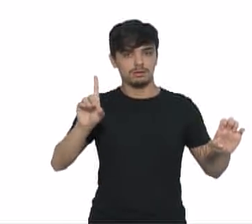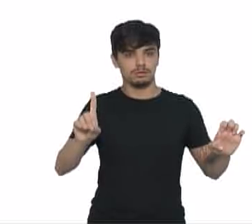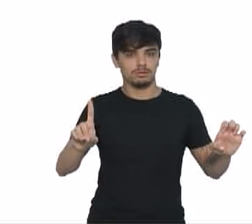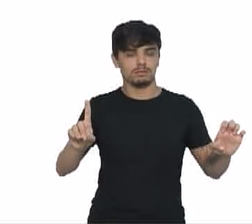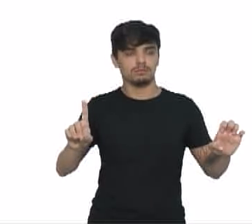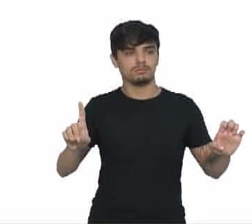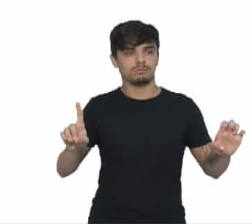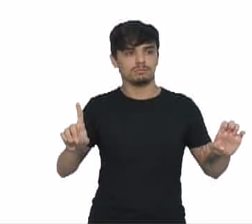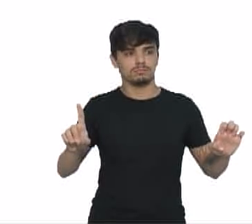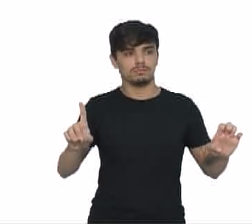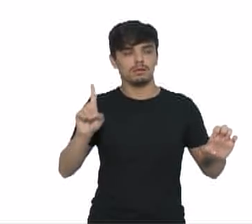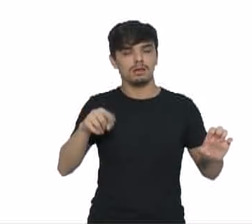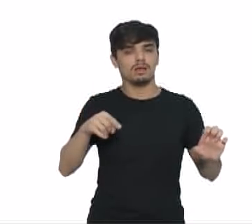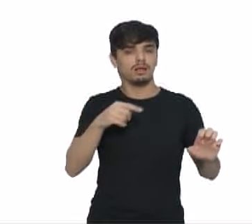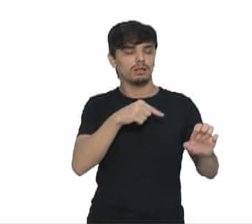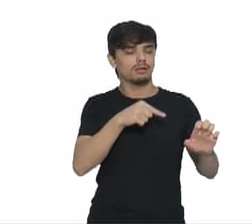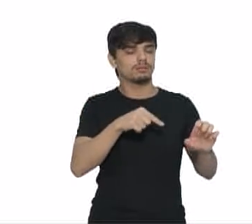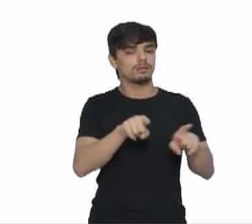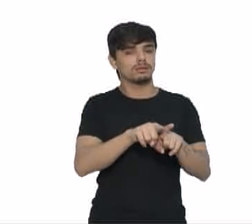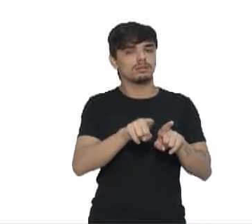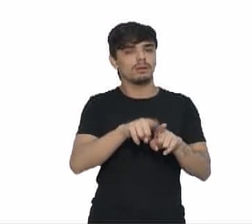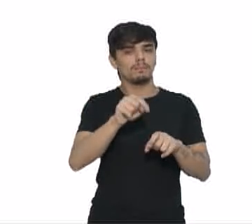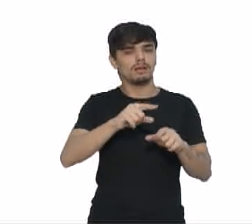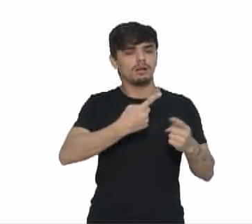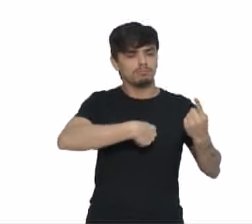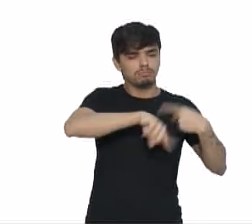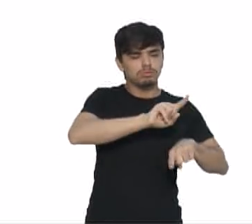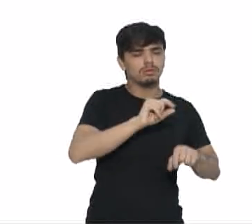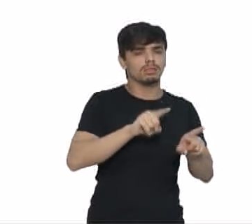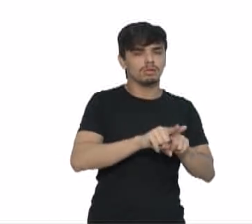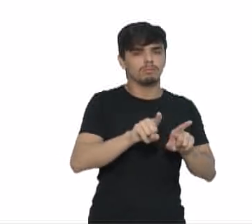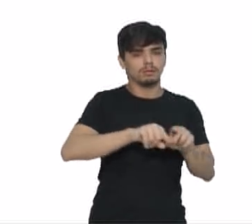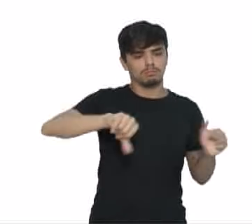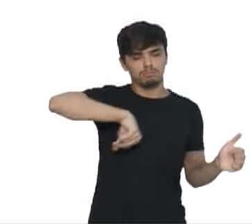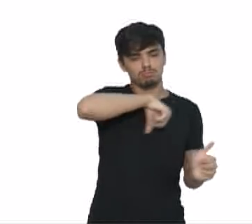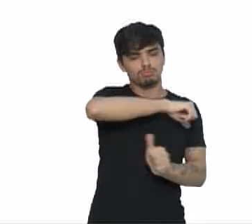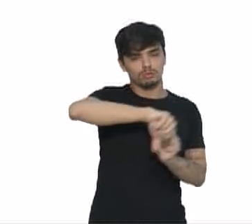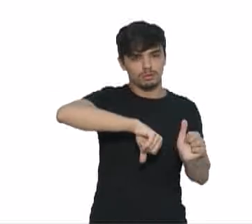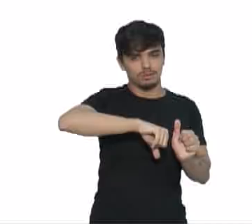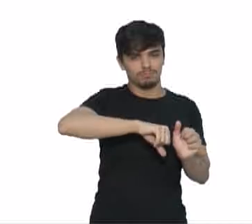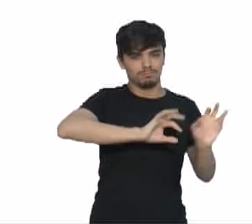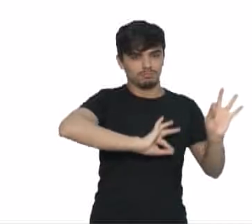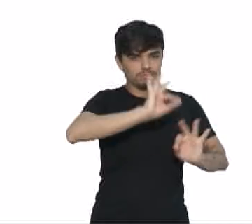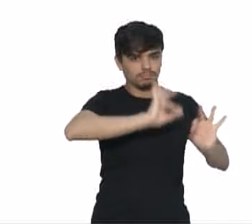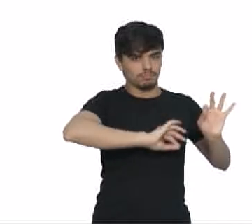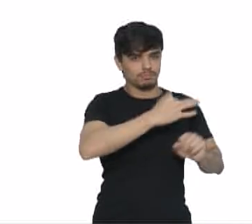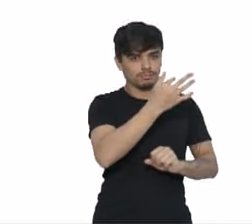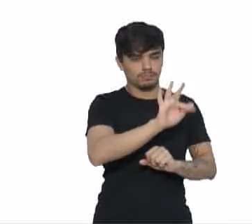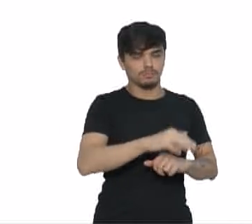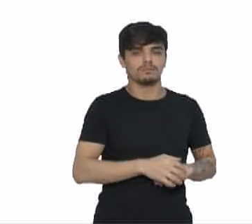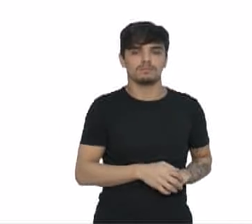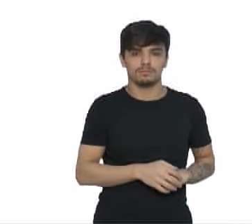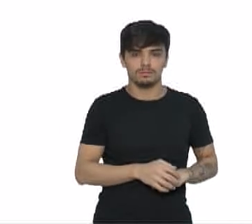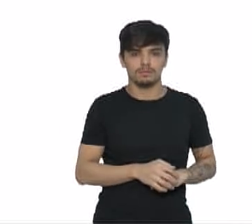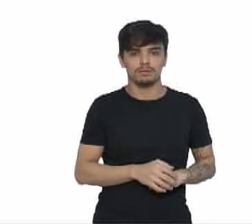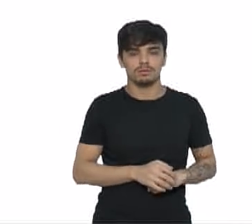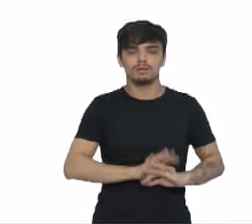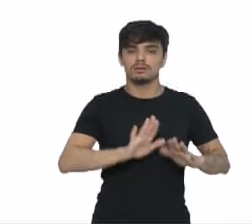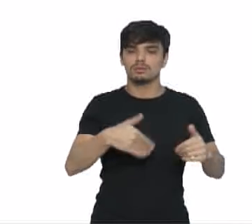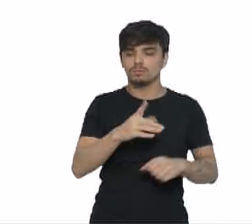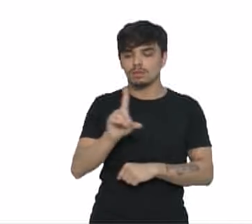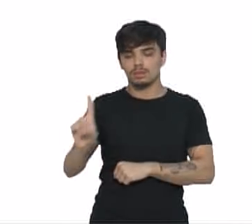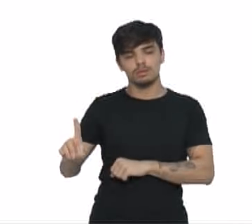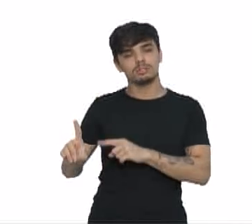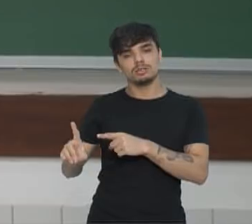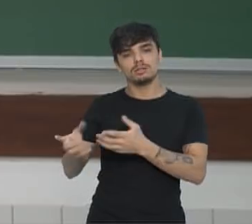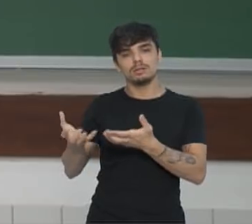Caudillier, eram partidos que queriam radicalizar e fazer grandes mudanças, reformas na França, enquanto a direita